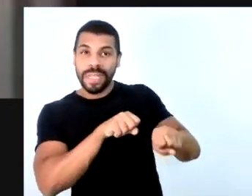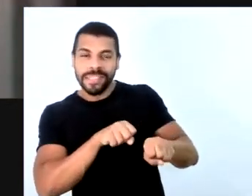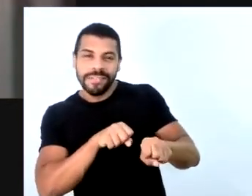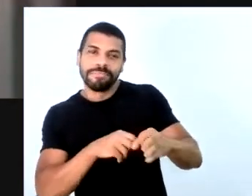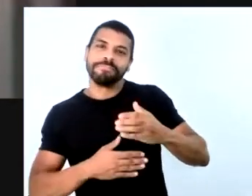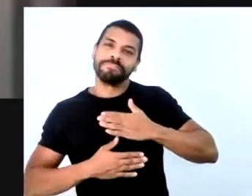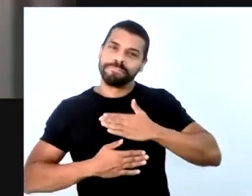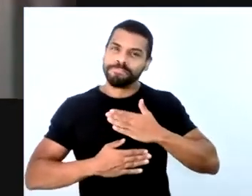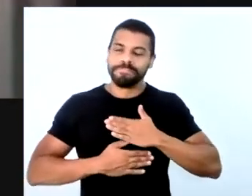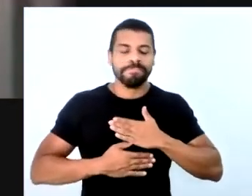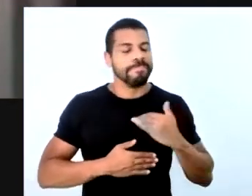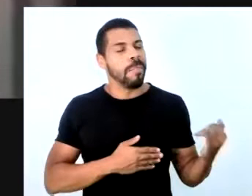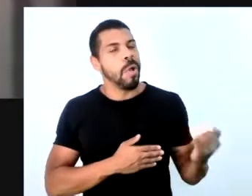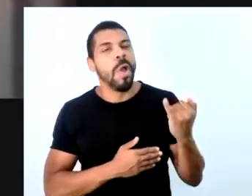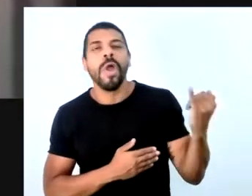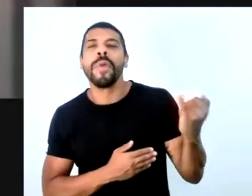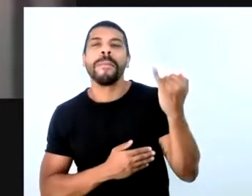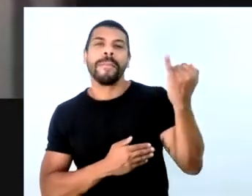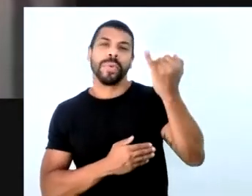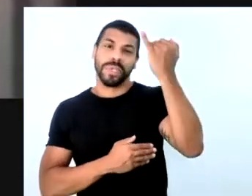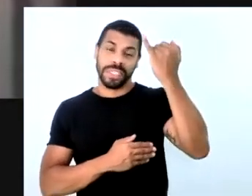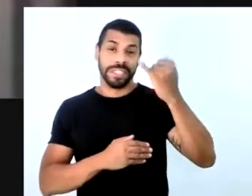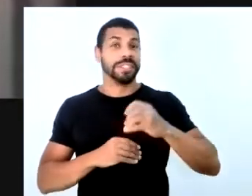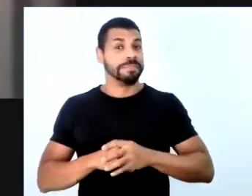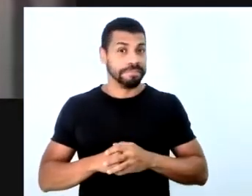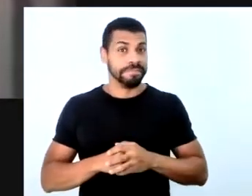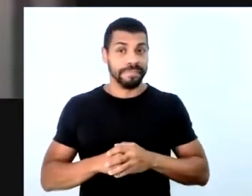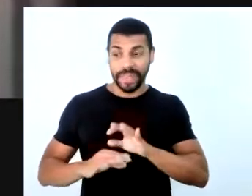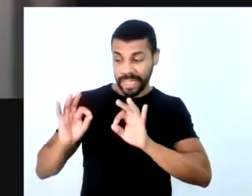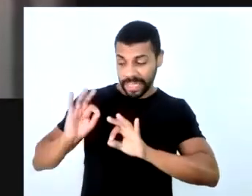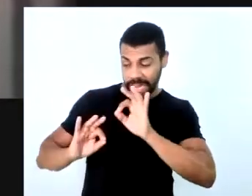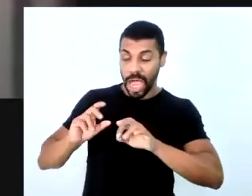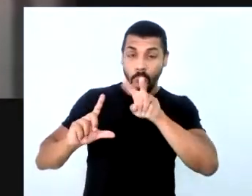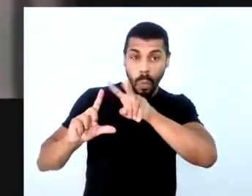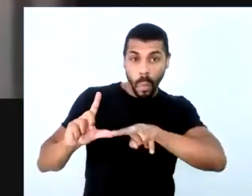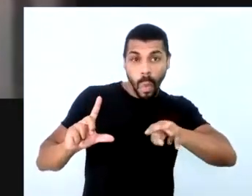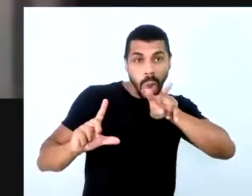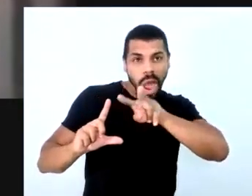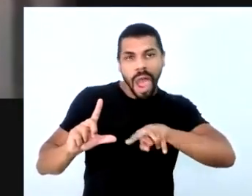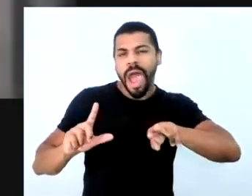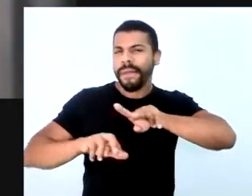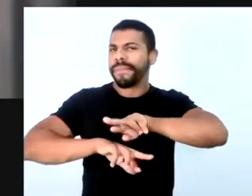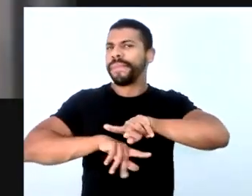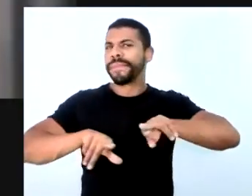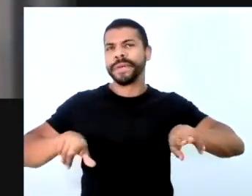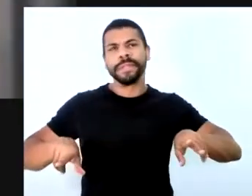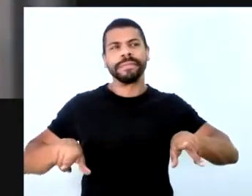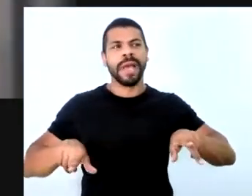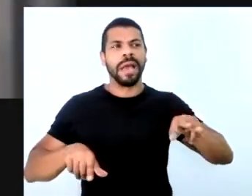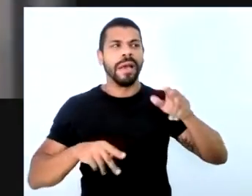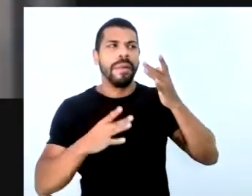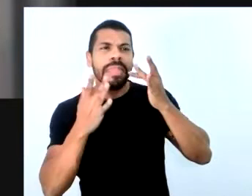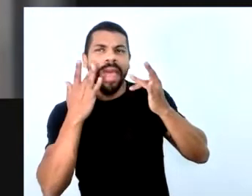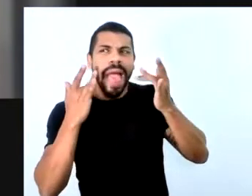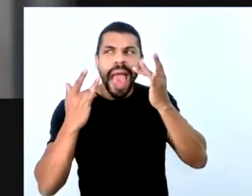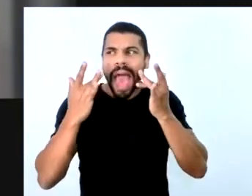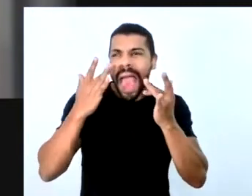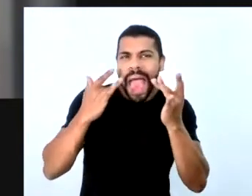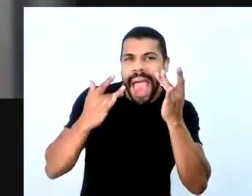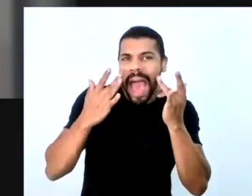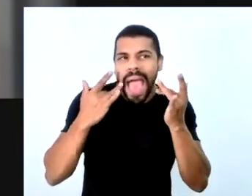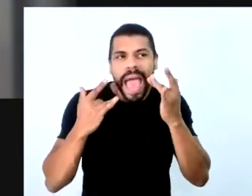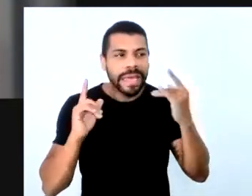formação, né? Eu acho que o teatro é fundamental na formação do quem vai trabalhar com audiovisual,